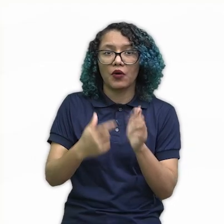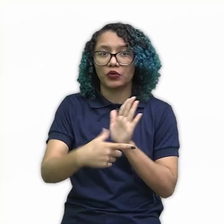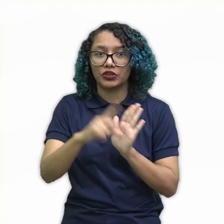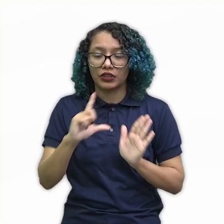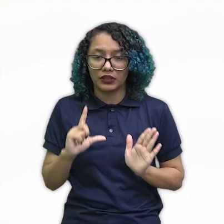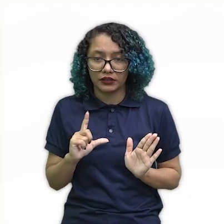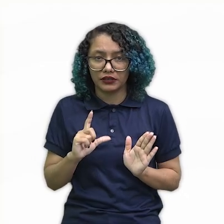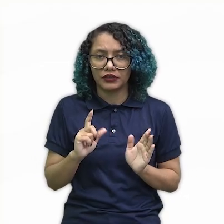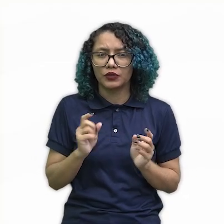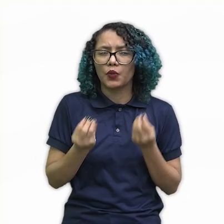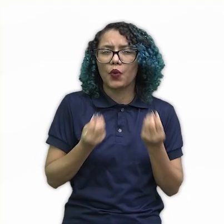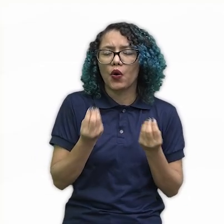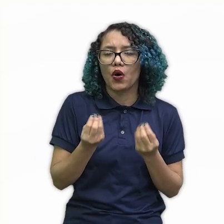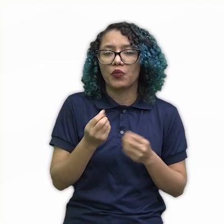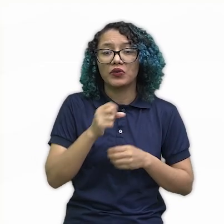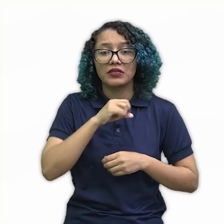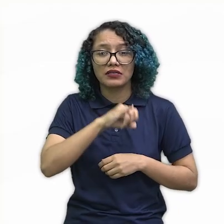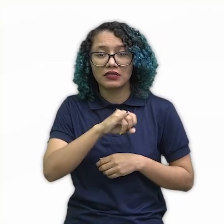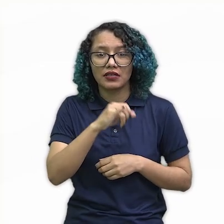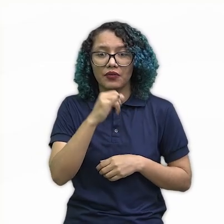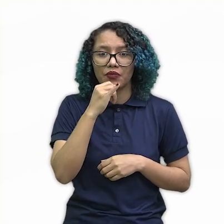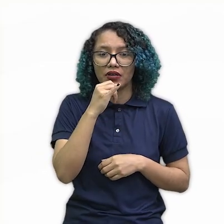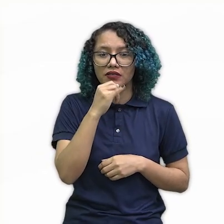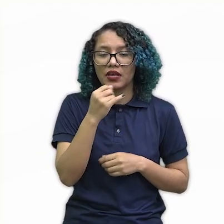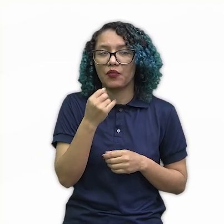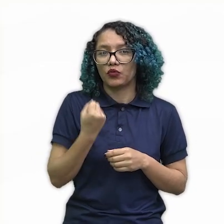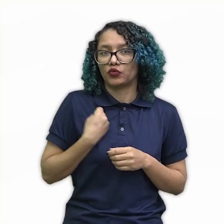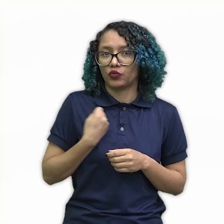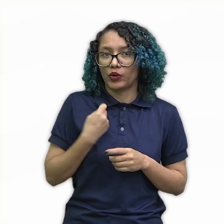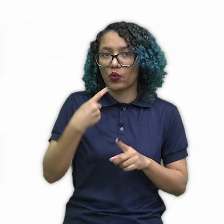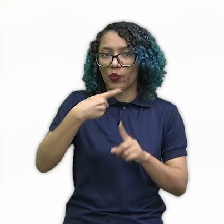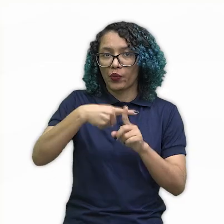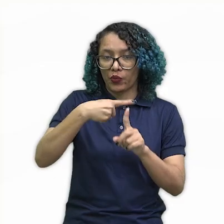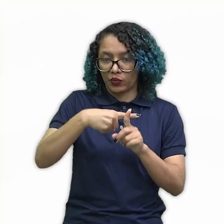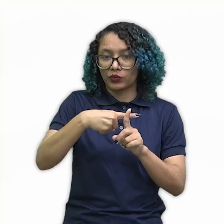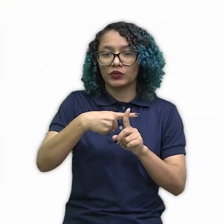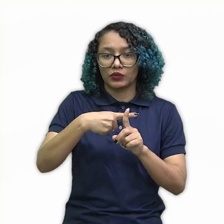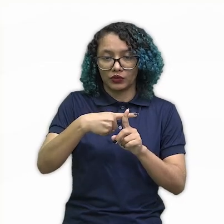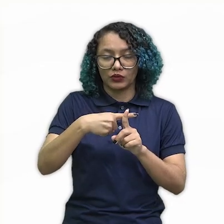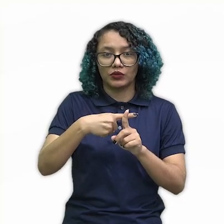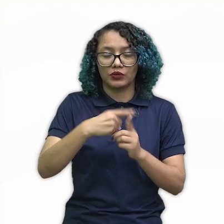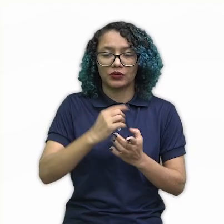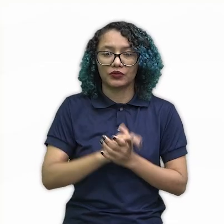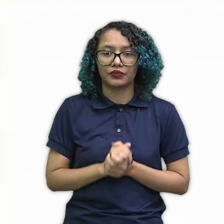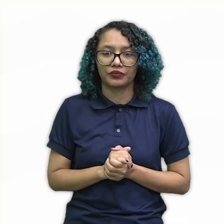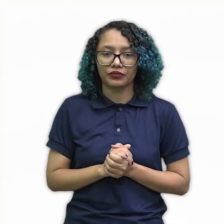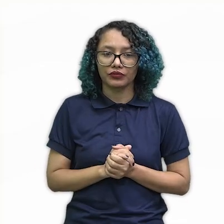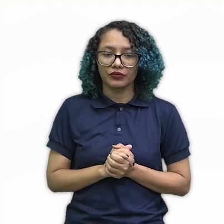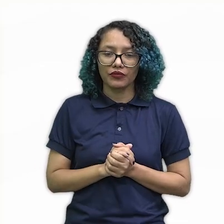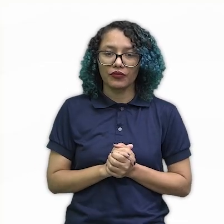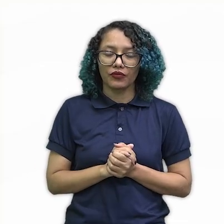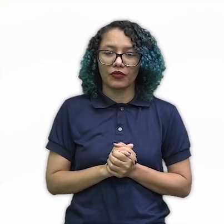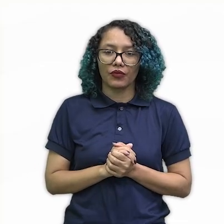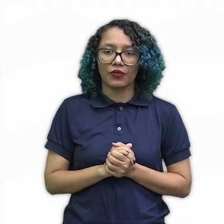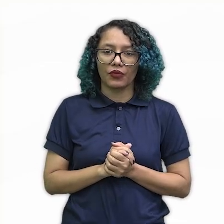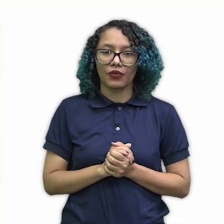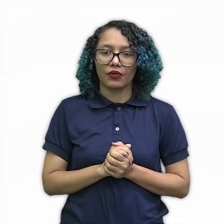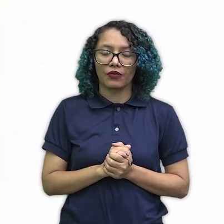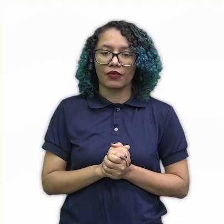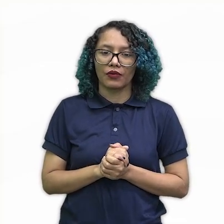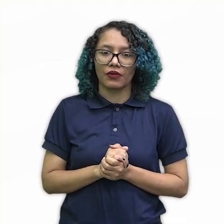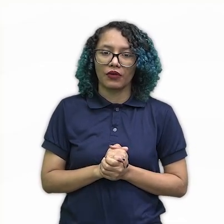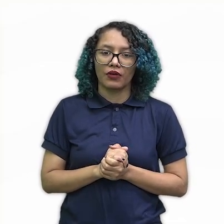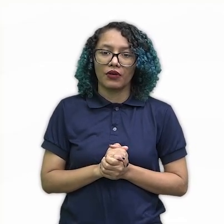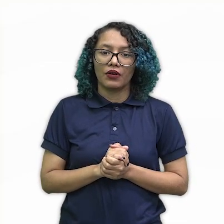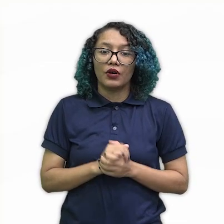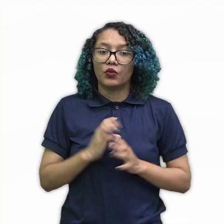maneiras. Quando nós temos aí termos positivos, né, quando a PG tem todos os termos positivos,